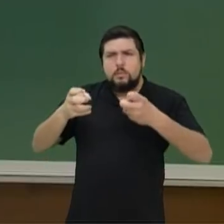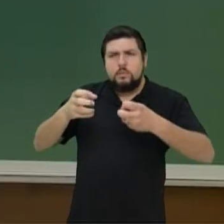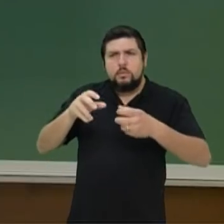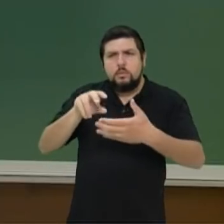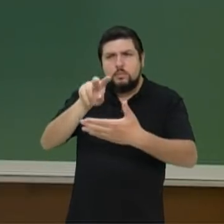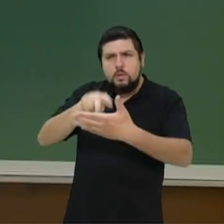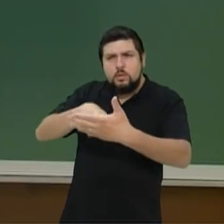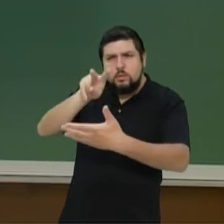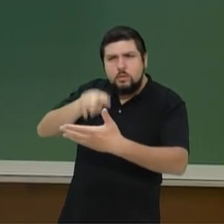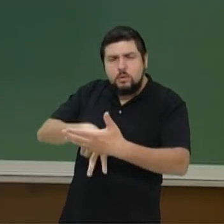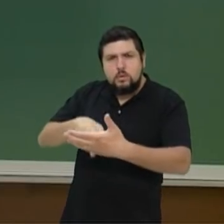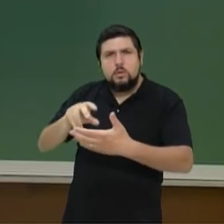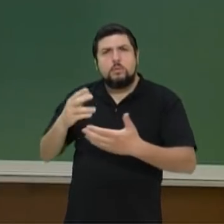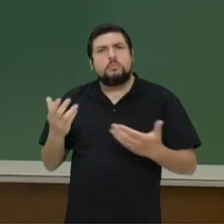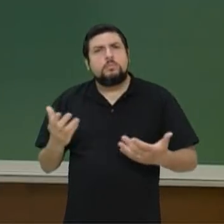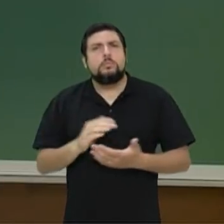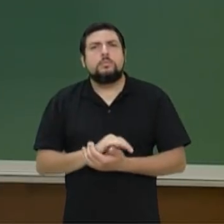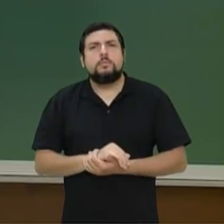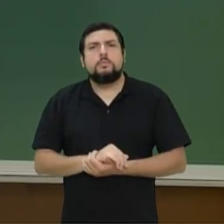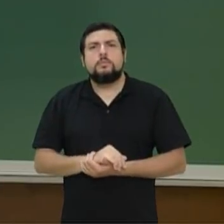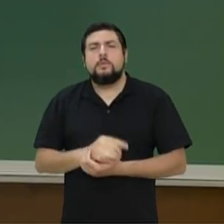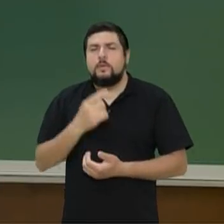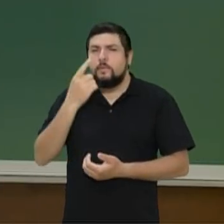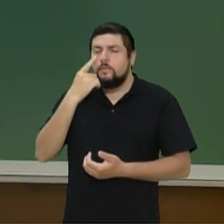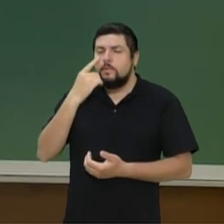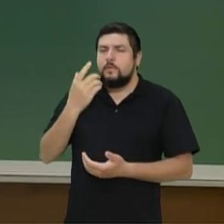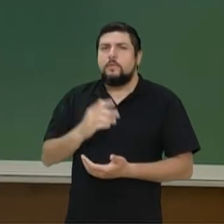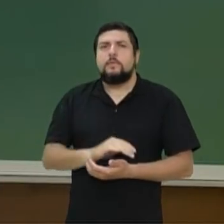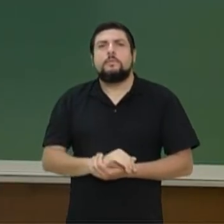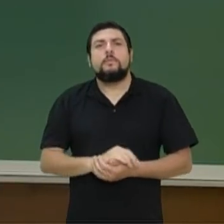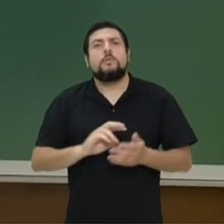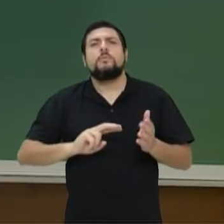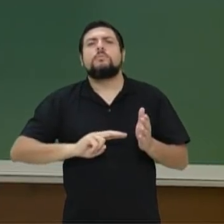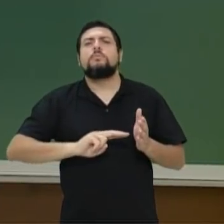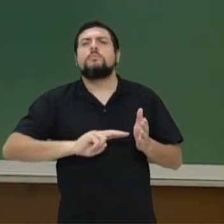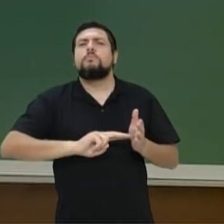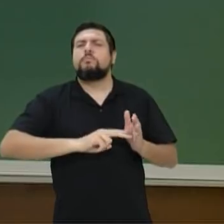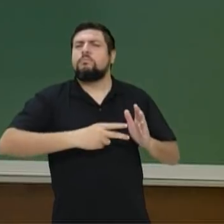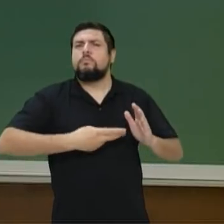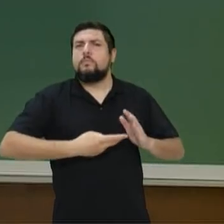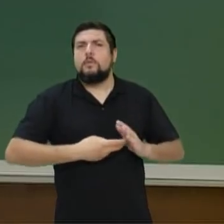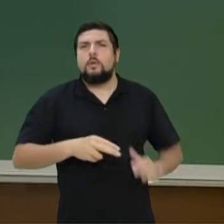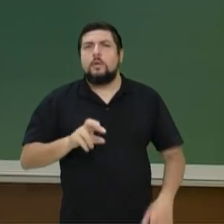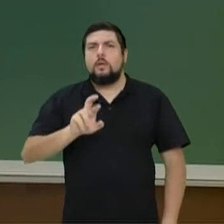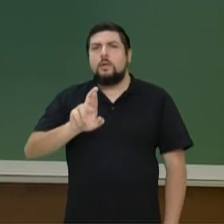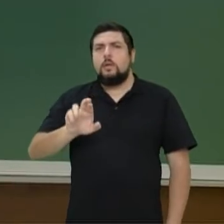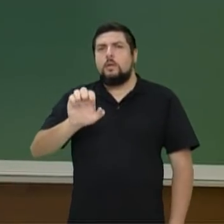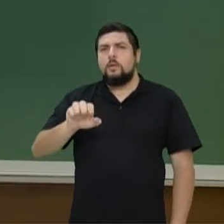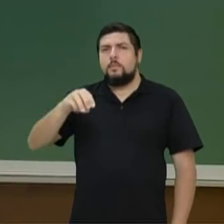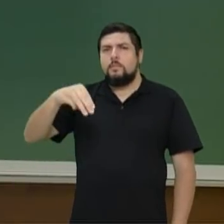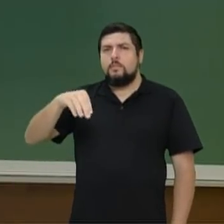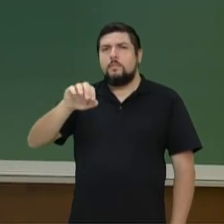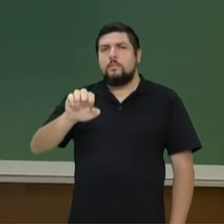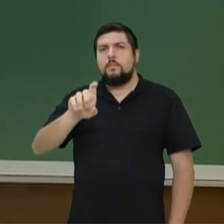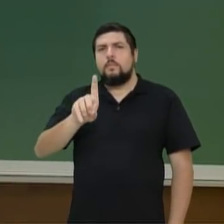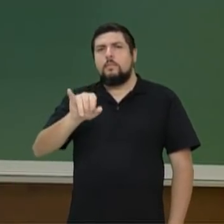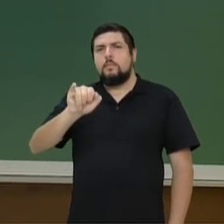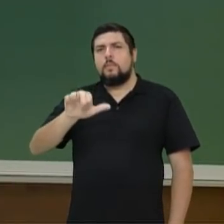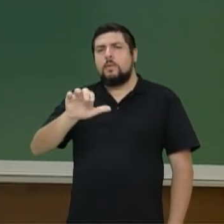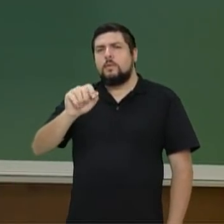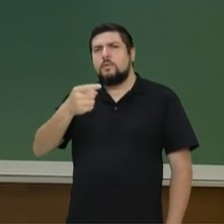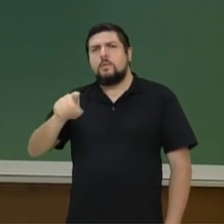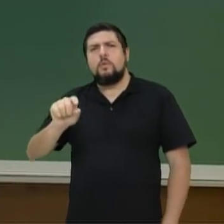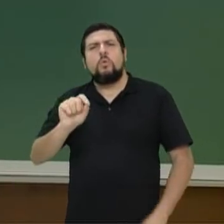que você leu? Vamos ver então, né? O que significa essa remediação, né? Que informação que quer